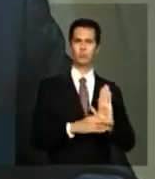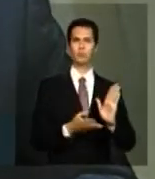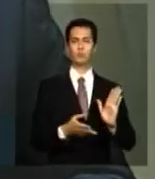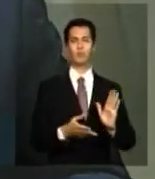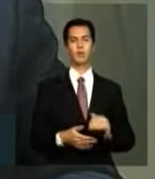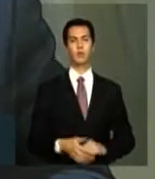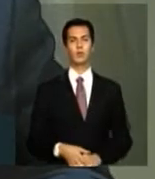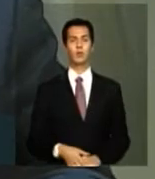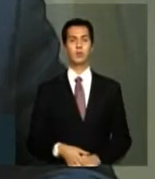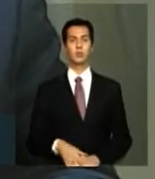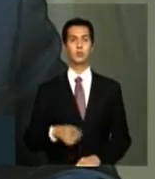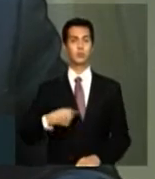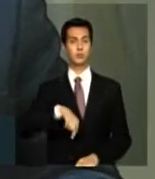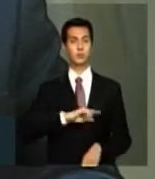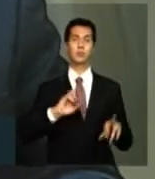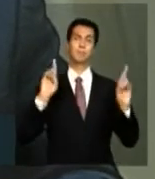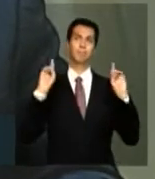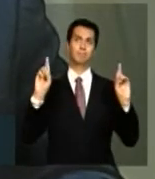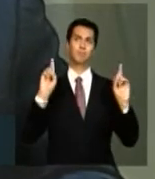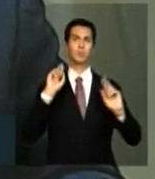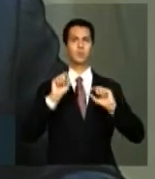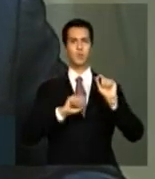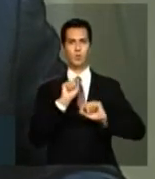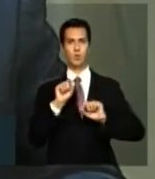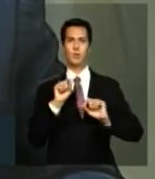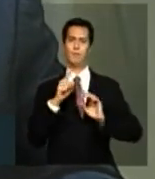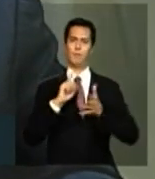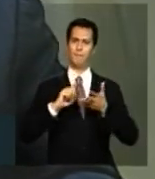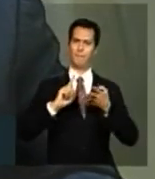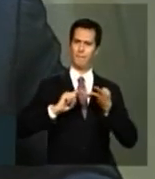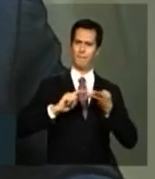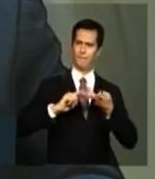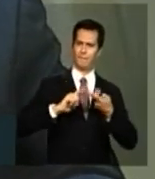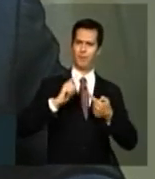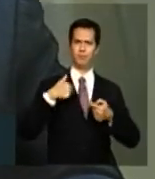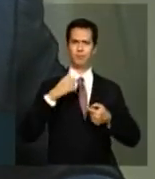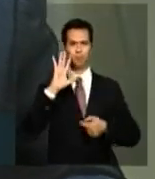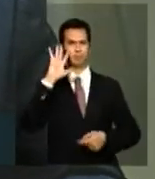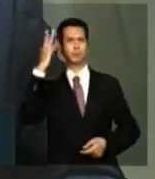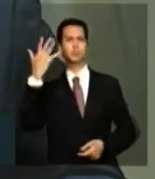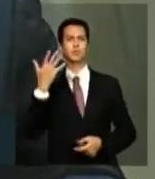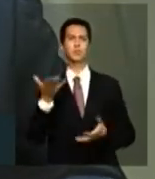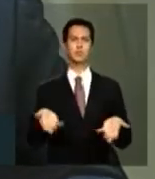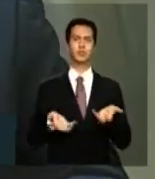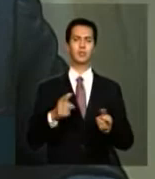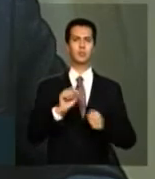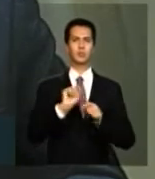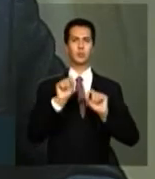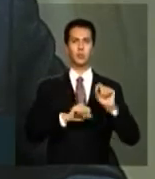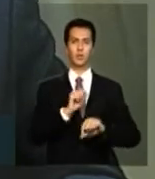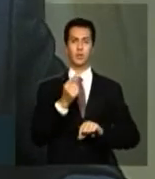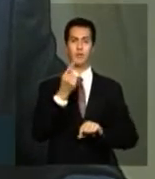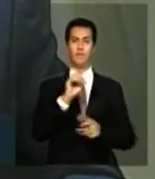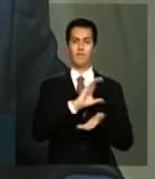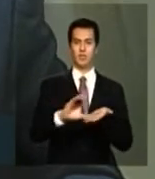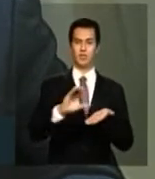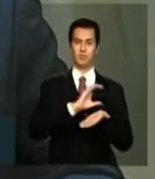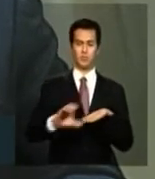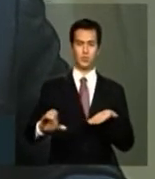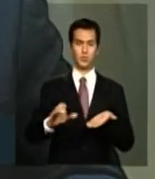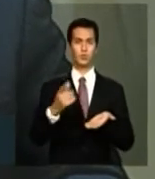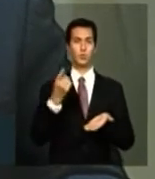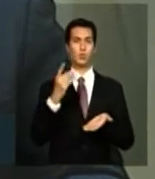esperado dessas medidas são reduzir o custo do investimento nãoé que é muito